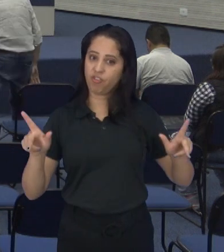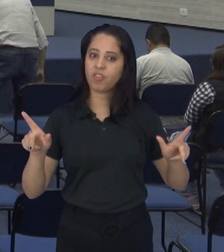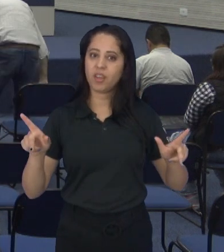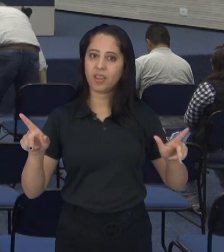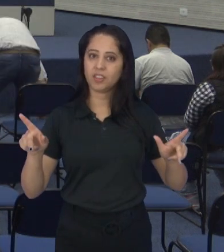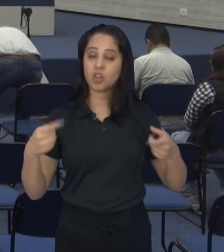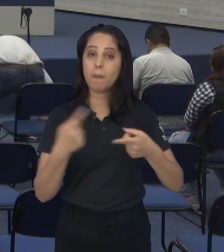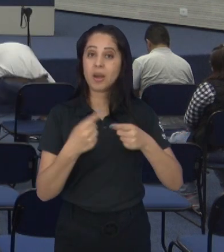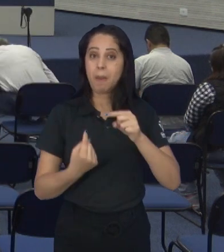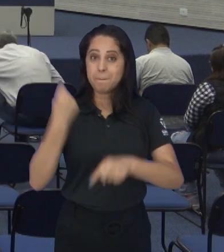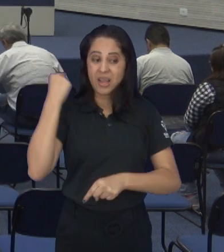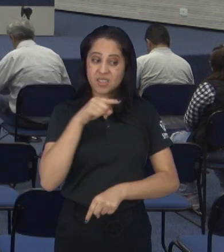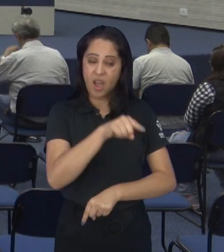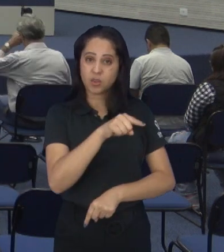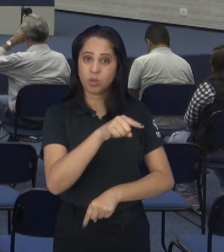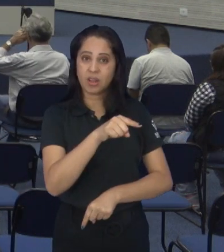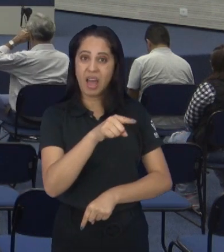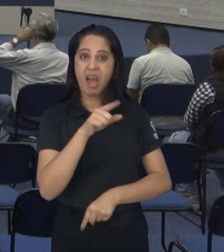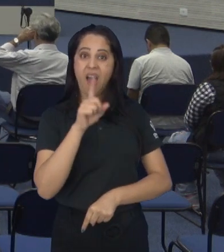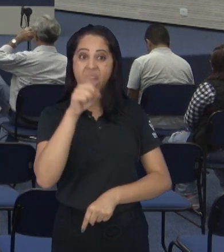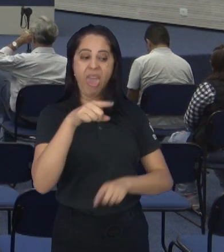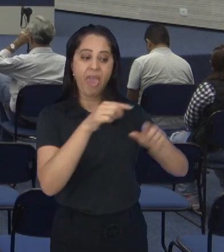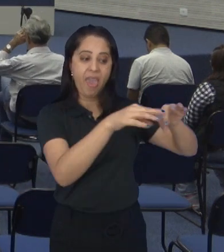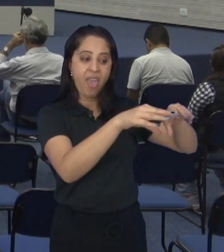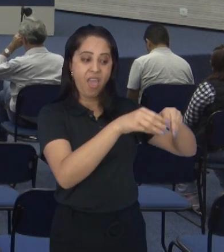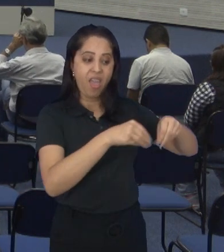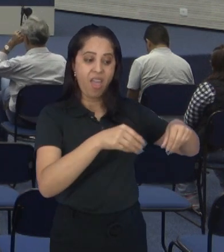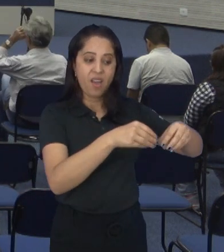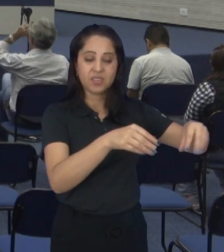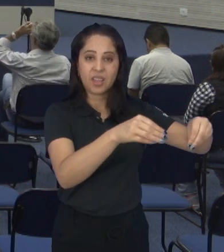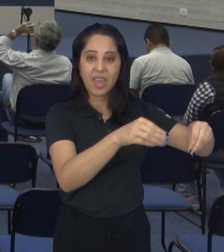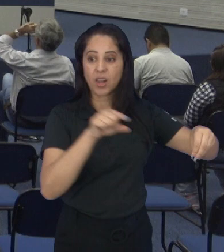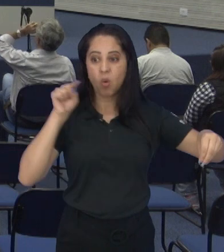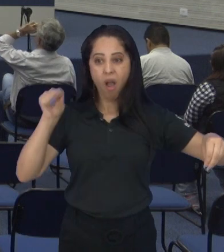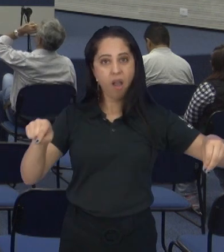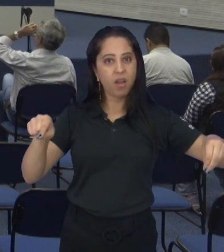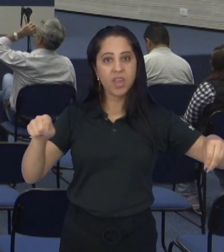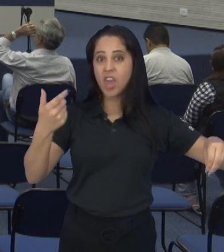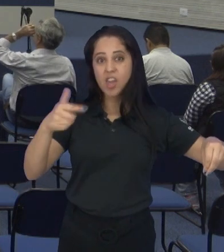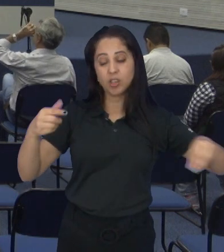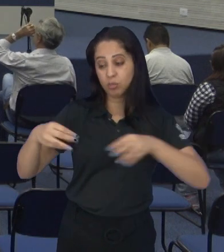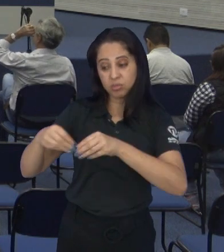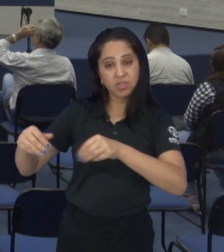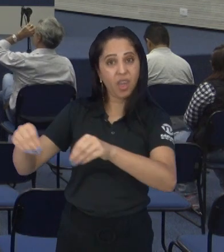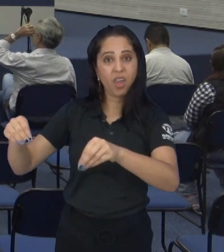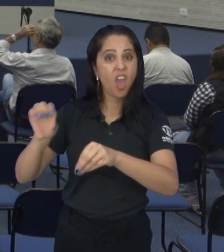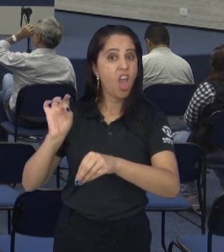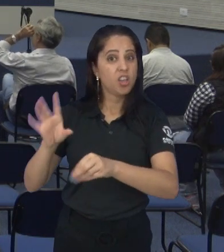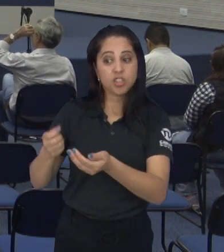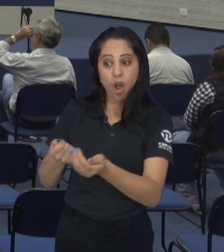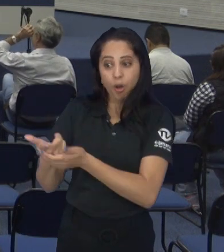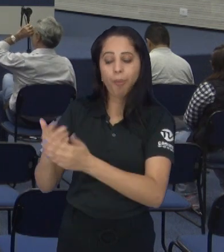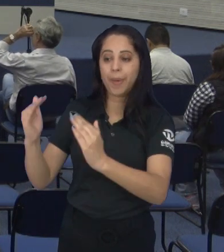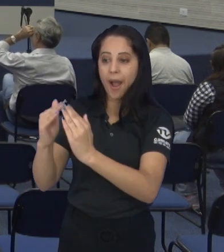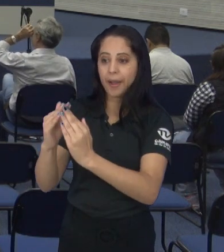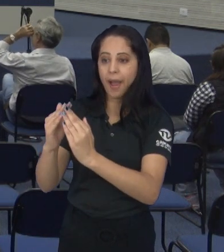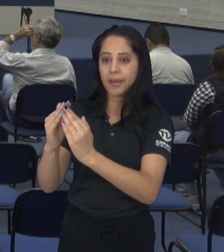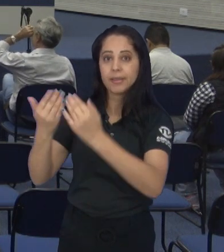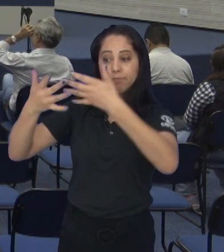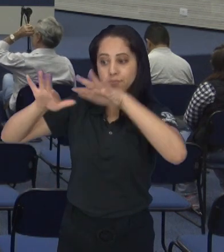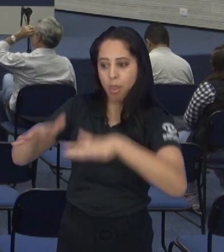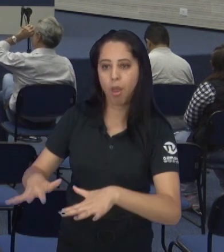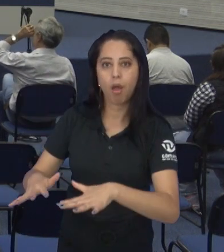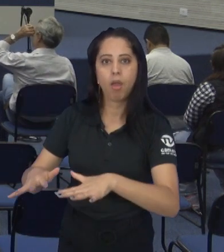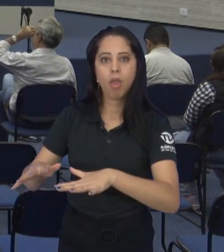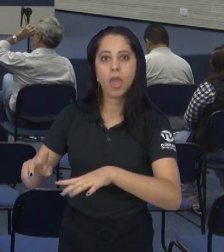todo mundo comprou o lote e ergueu o prédio na Vila Diana você não tem mais lote você tem que comprar casas derrubar casas e fazer o prédio